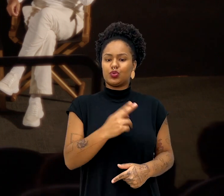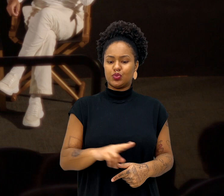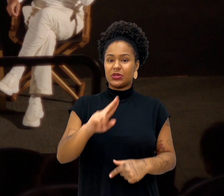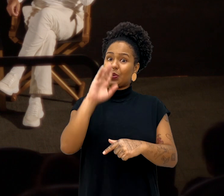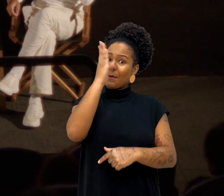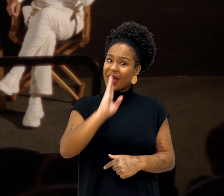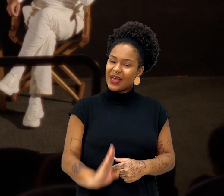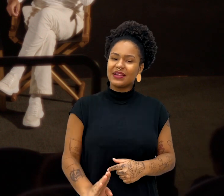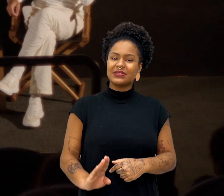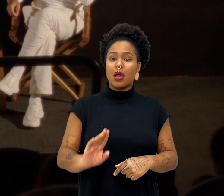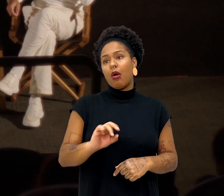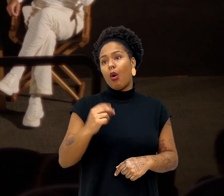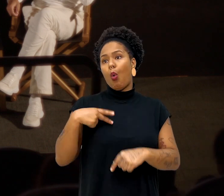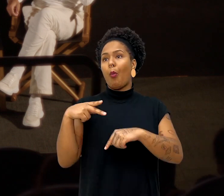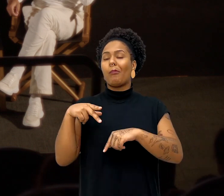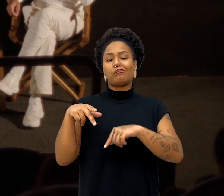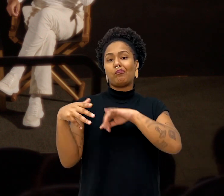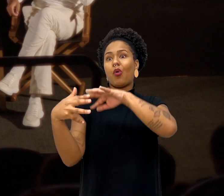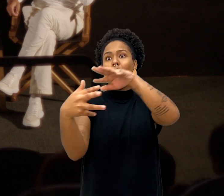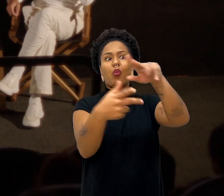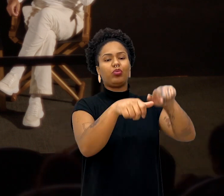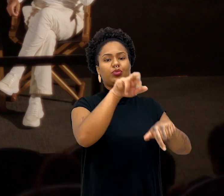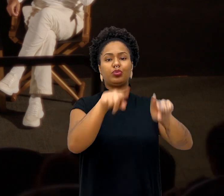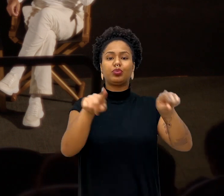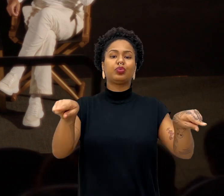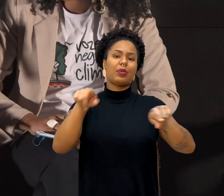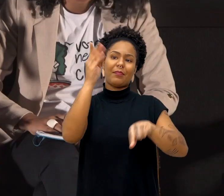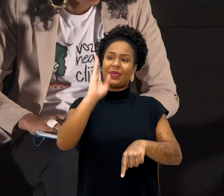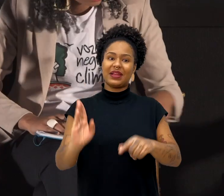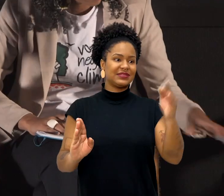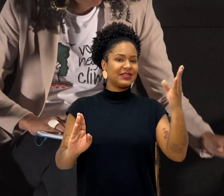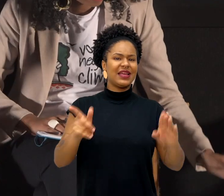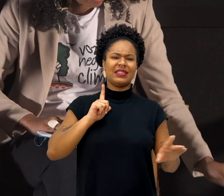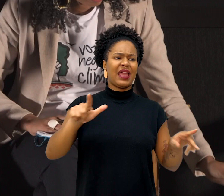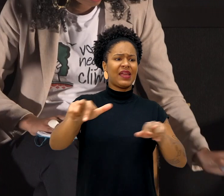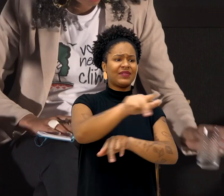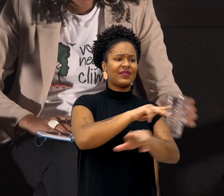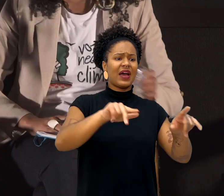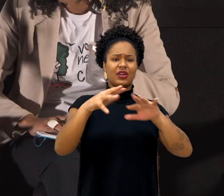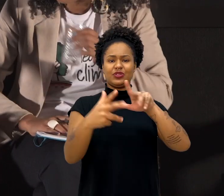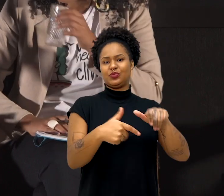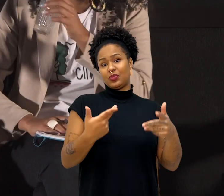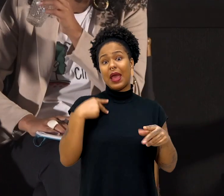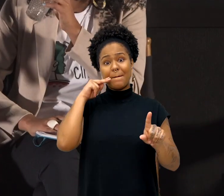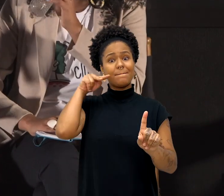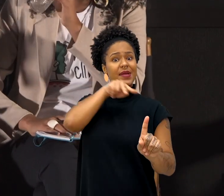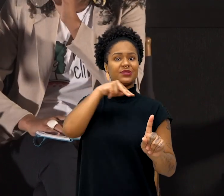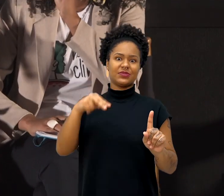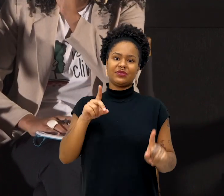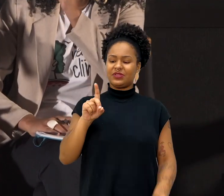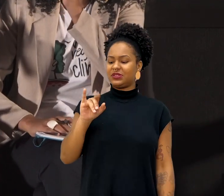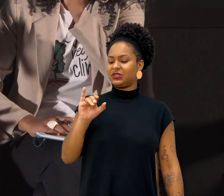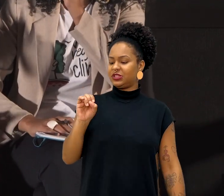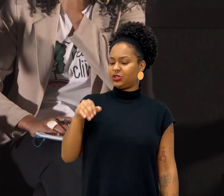precisamos também construir os nossos mundos a partir do mundo brasileiro, ou de mundos brasileiros, porque existem muitos